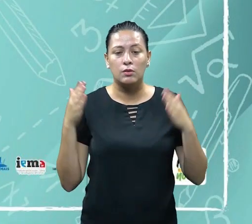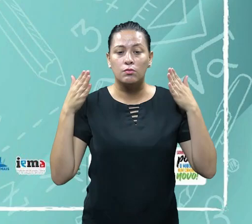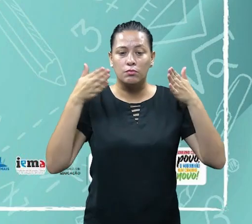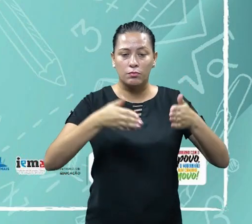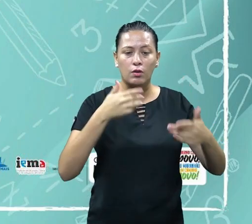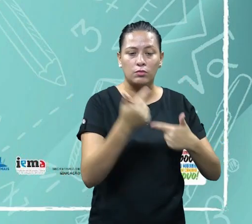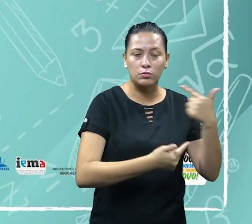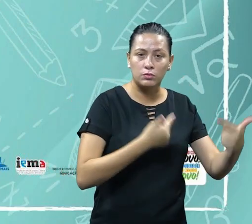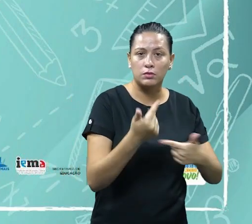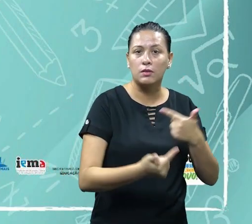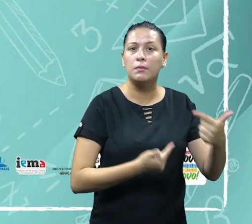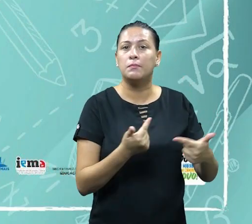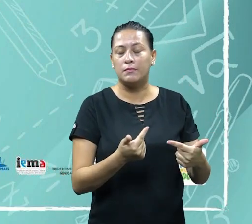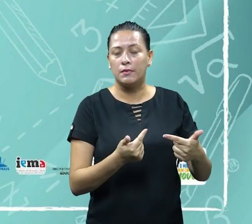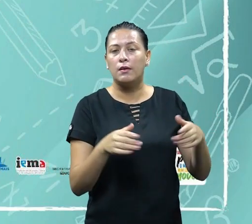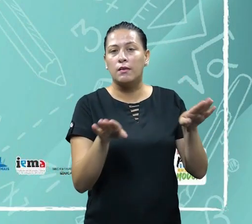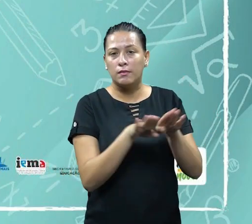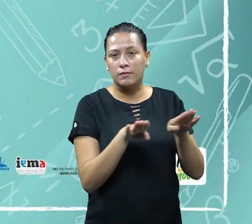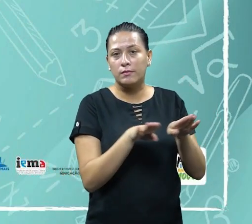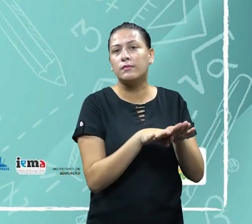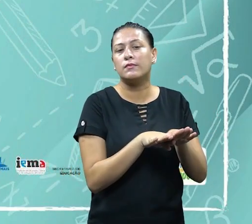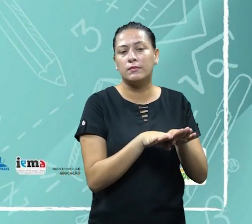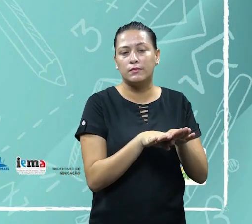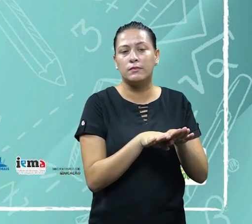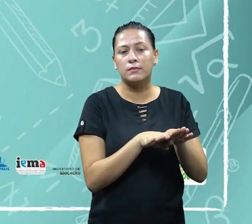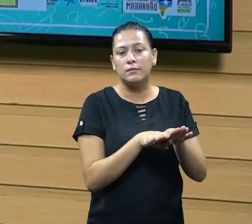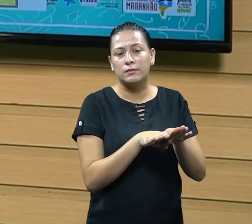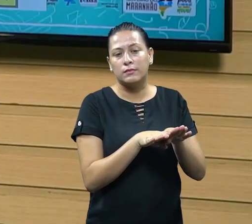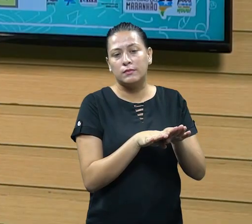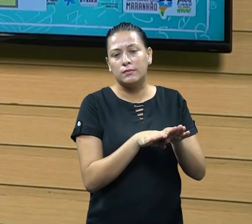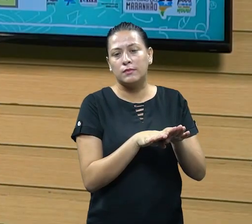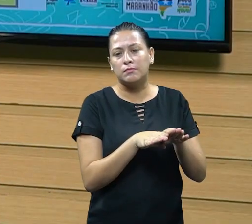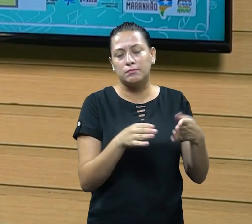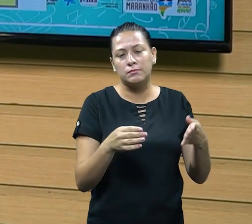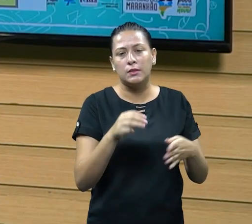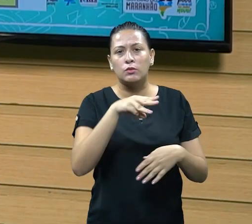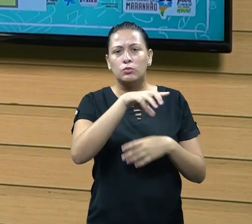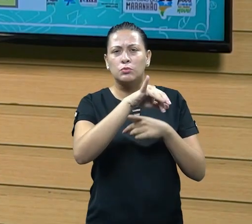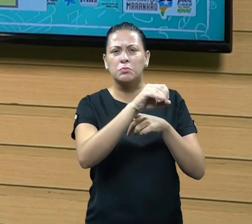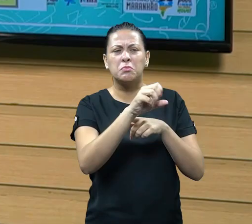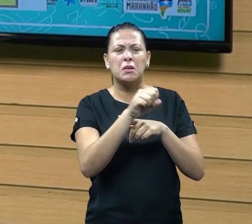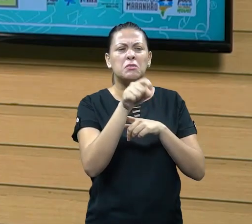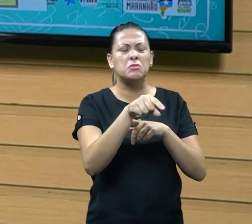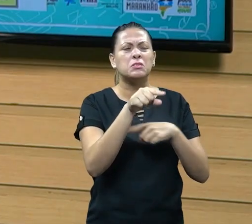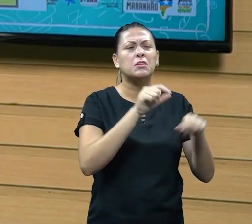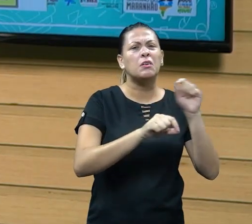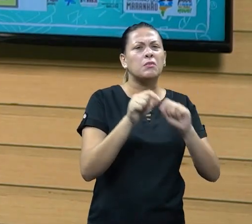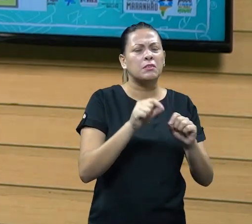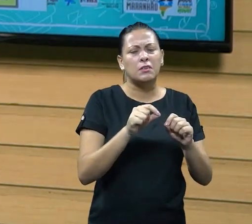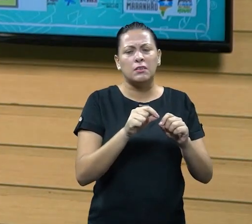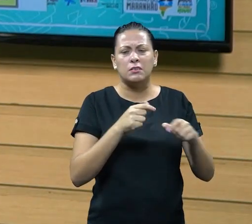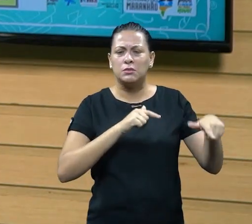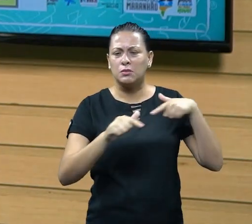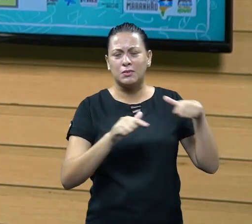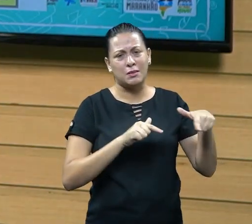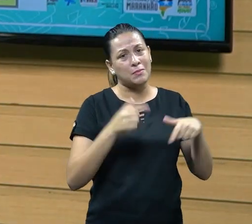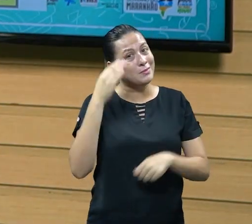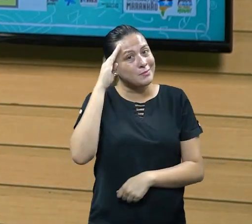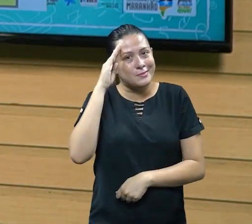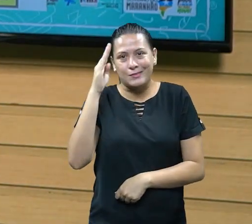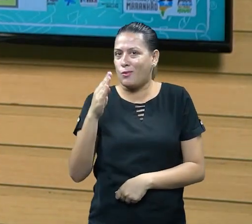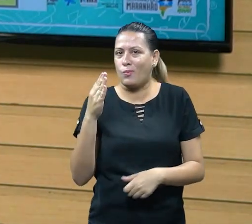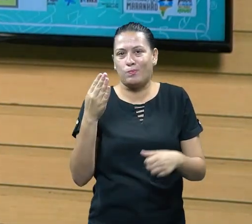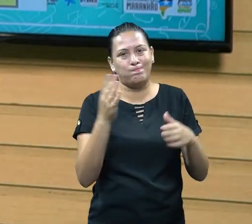nossa ilustração, foco na atividade e nos meios, né? O que são atividades meios? São aquelas atividades que não são as principais da